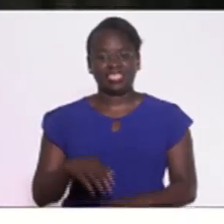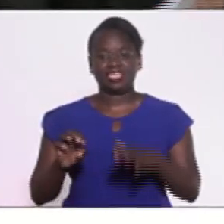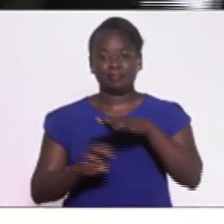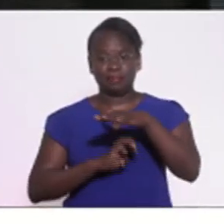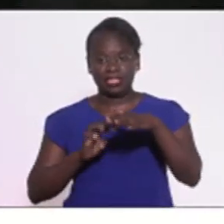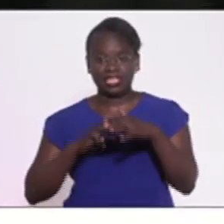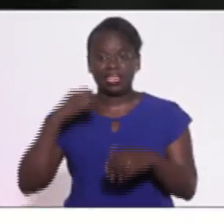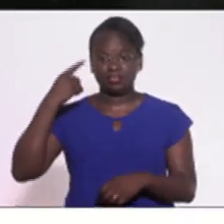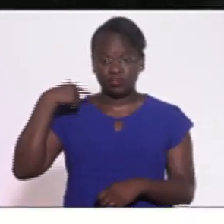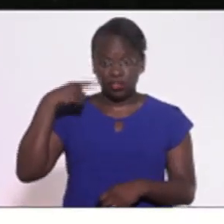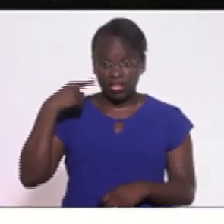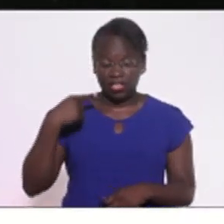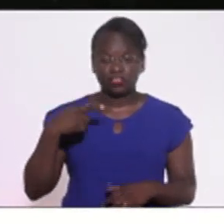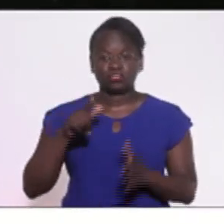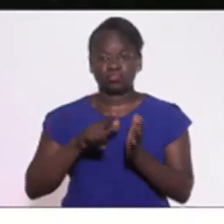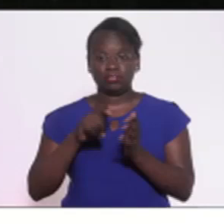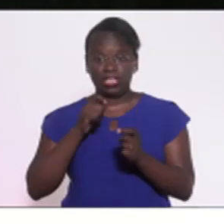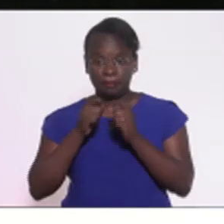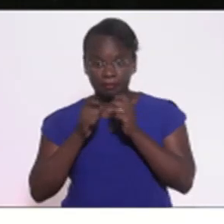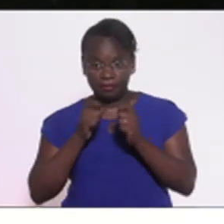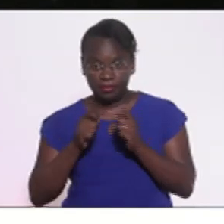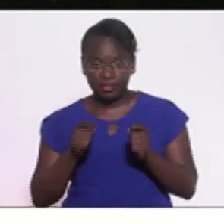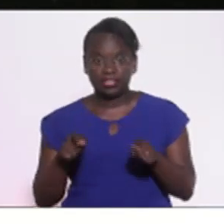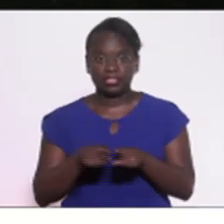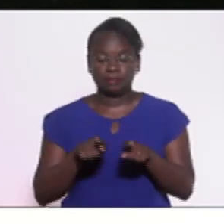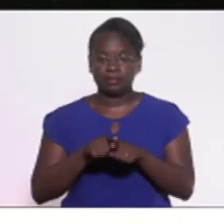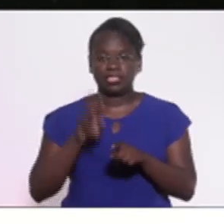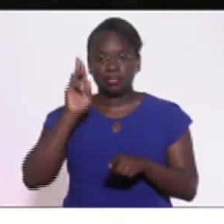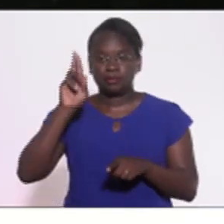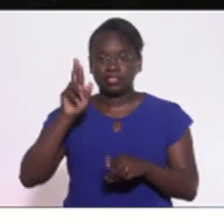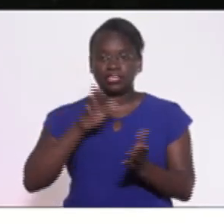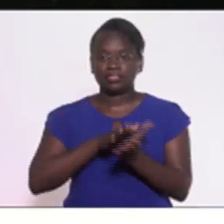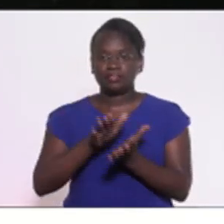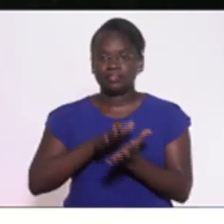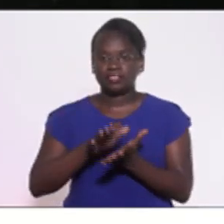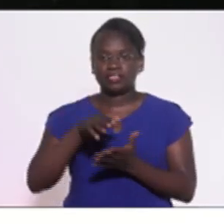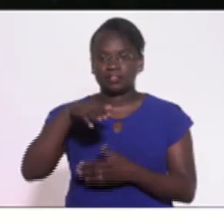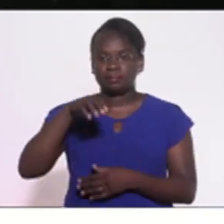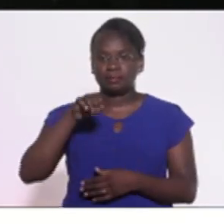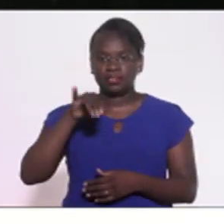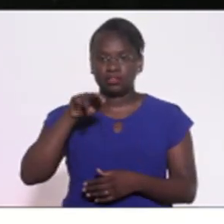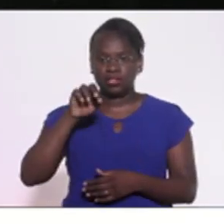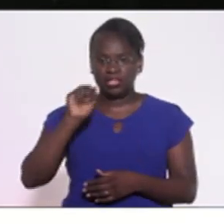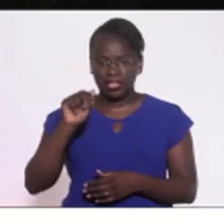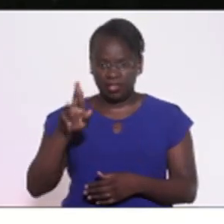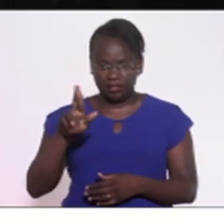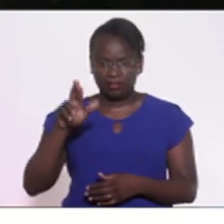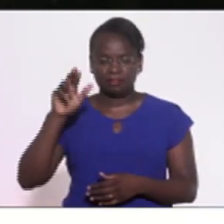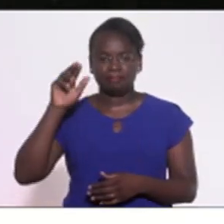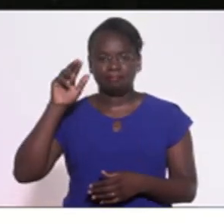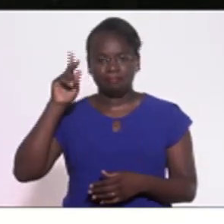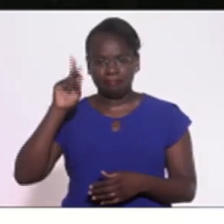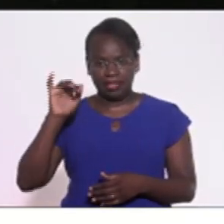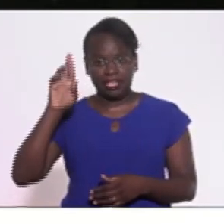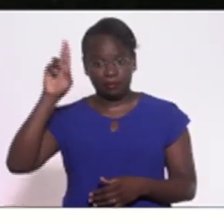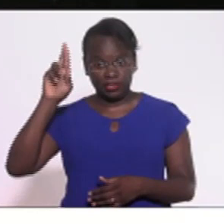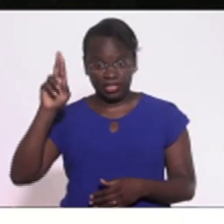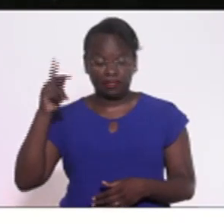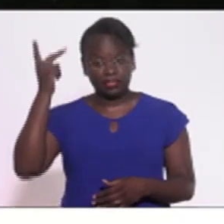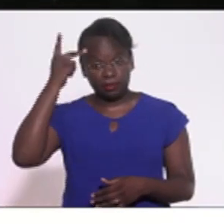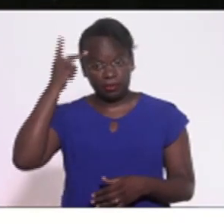Empresário, advogado, jornalista e editor da revista Menorá, herdada do pai, o paulista José